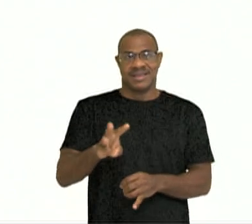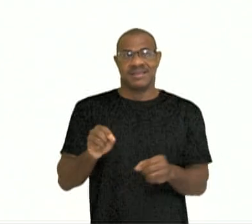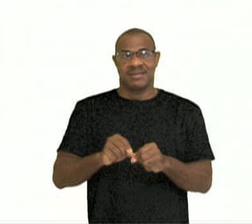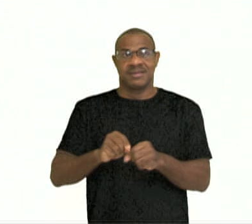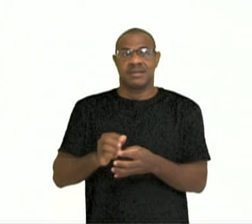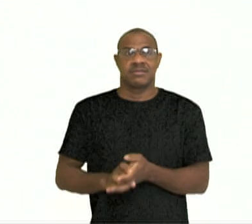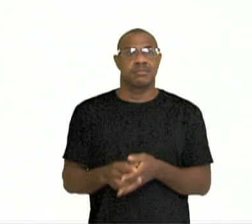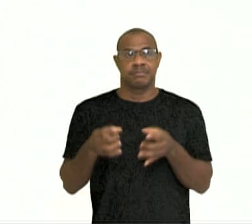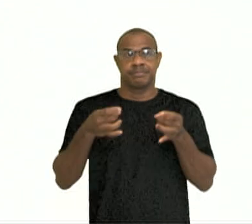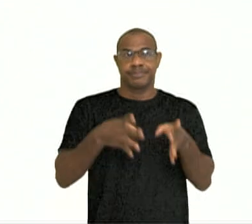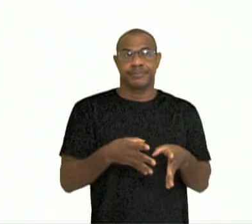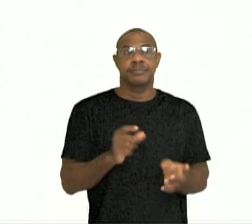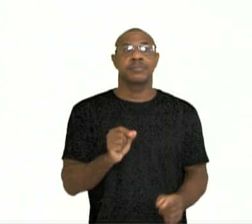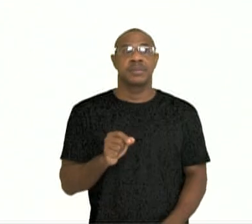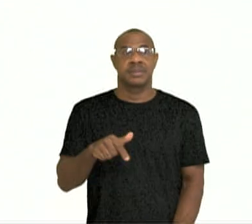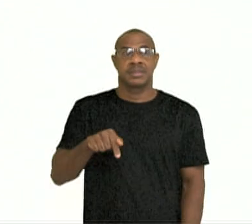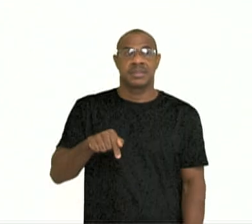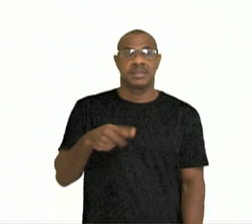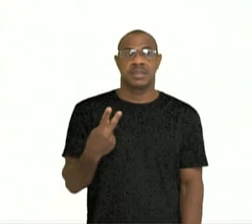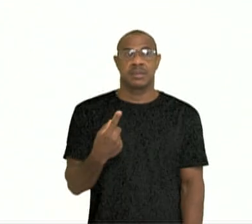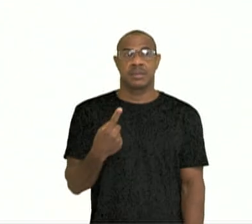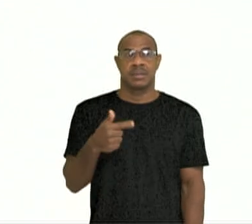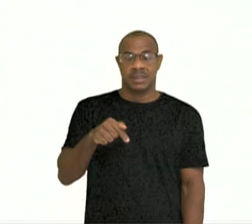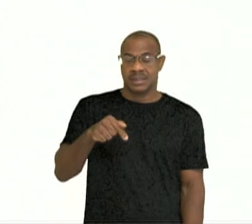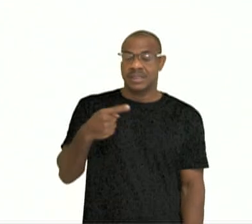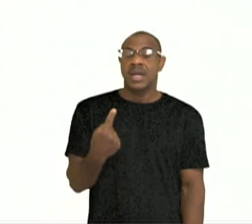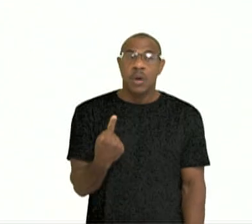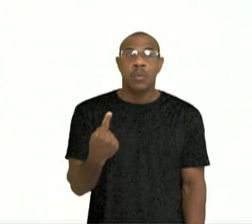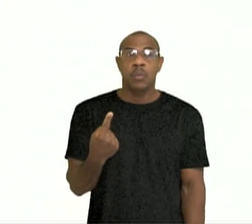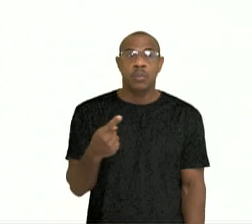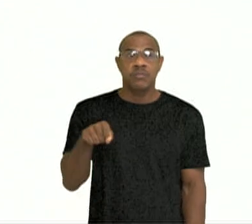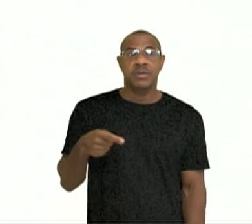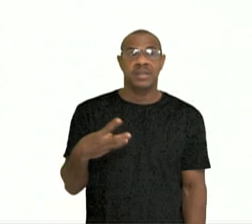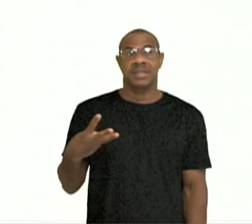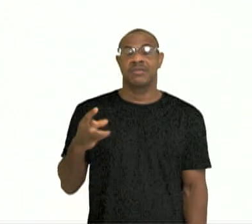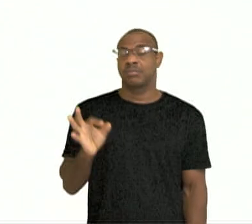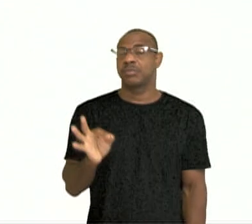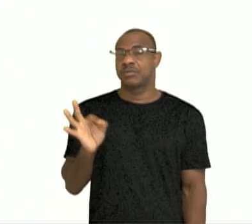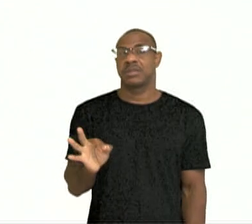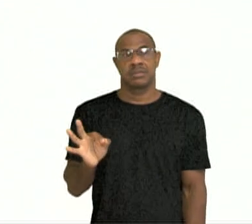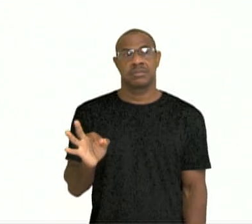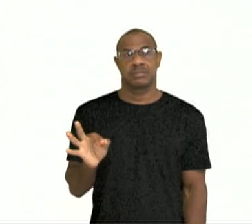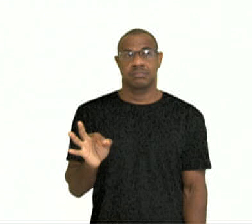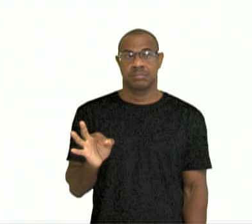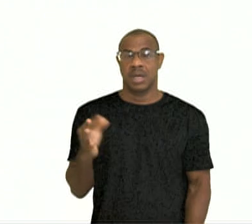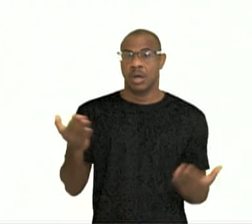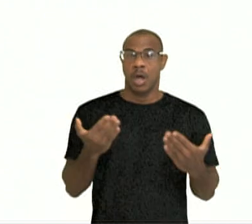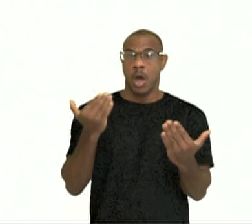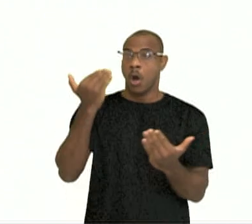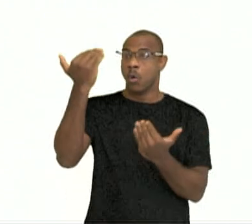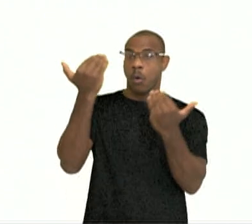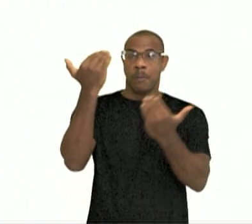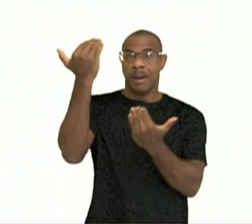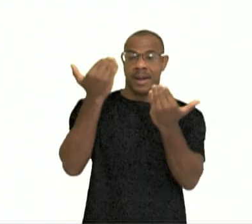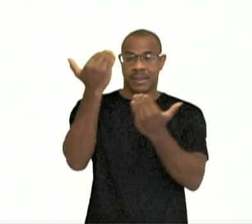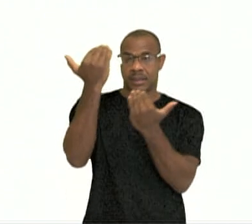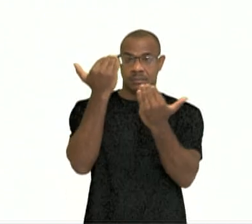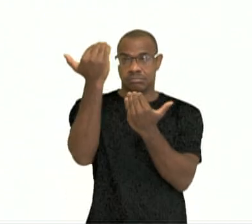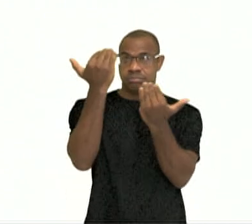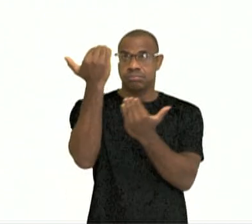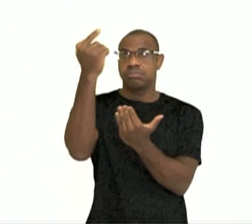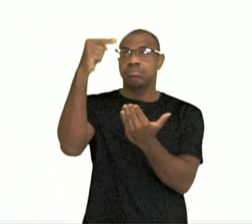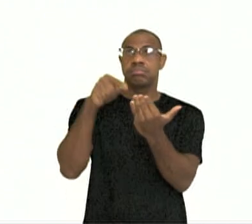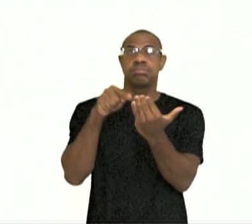71,3%. Nesta atividade 4, eu te pergunto, comparando os dois textos,